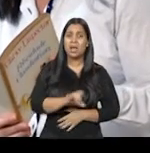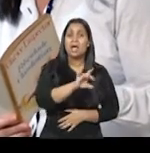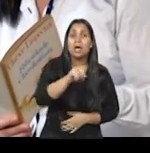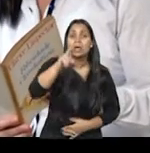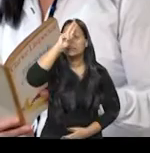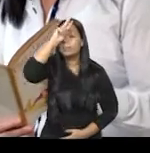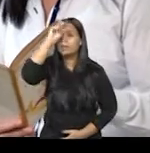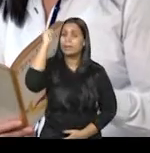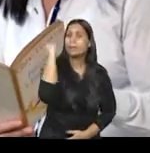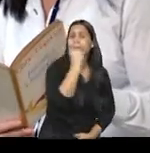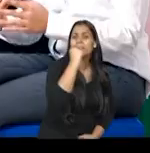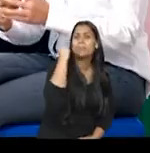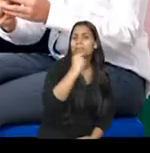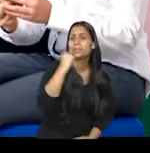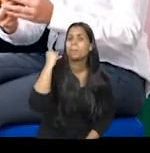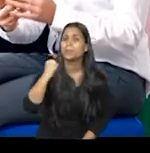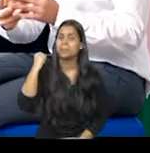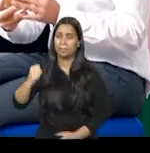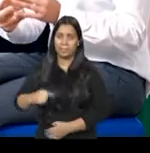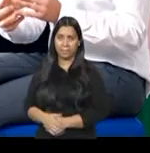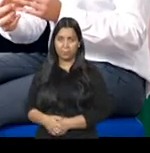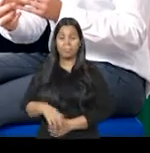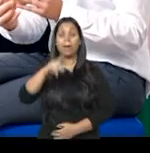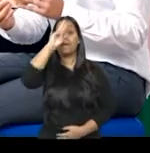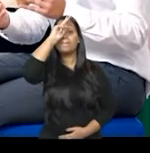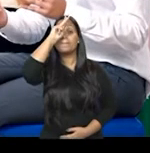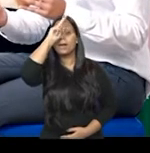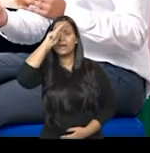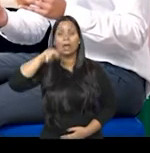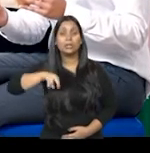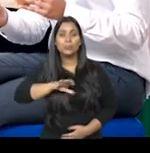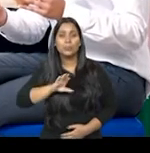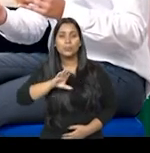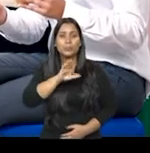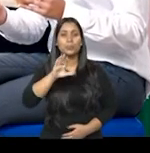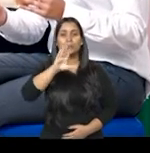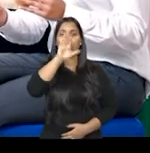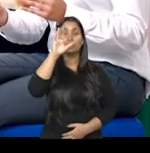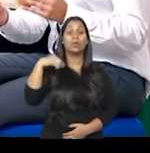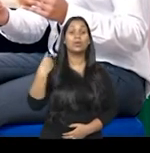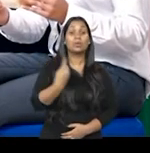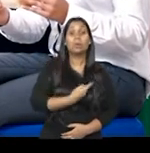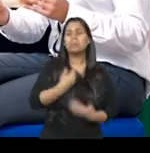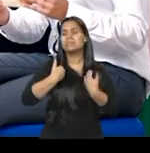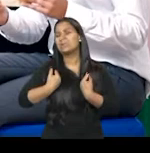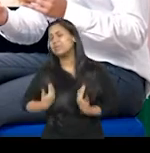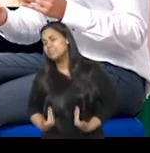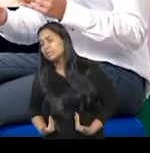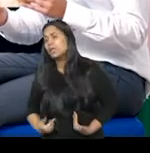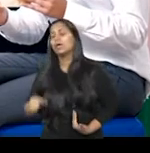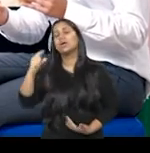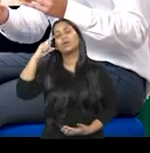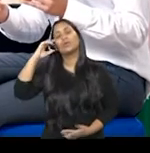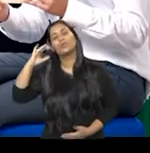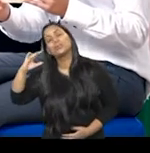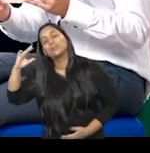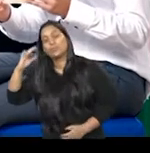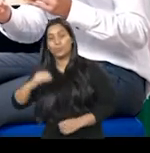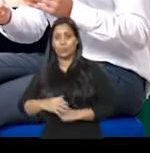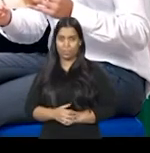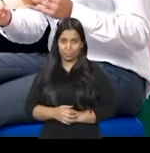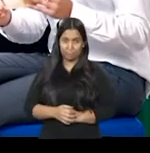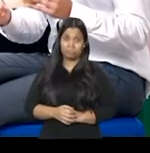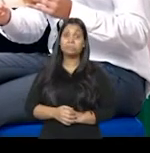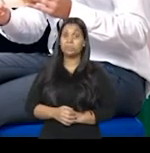cada barata que existe. Baratas sobem pelos canos enquanto a gente cansada sonha. E eis